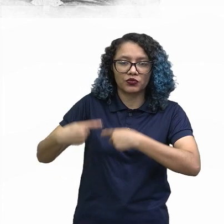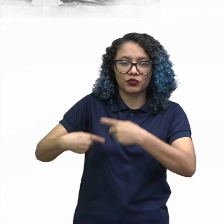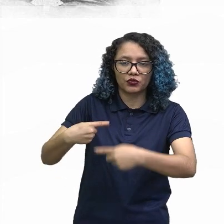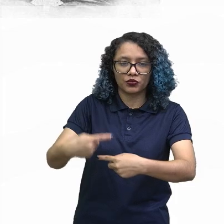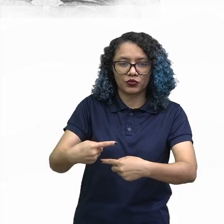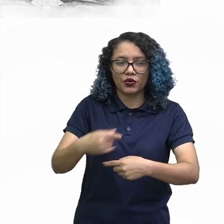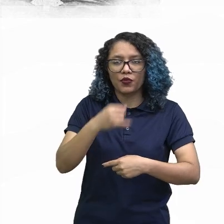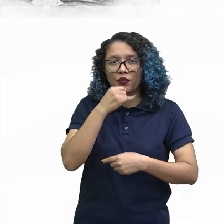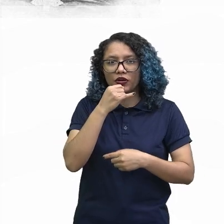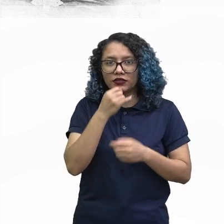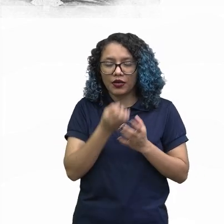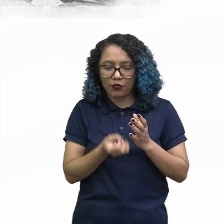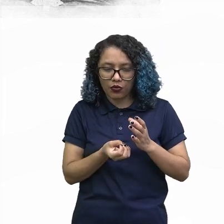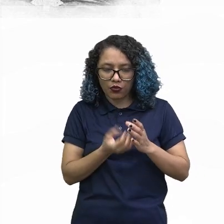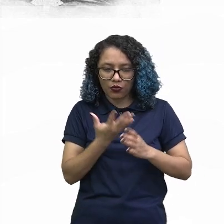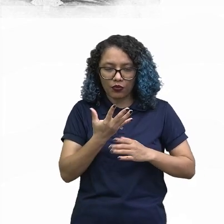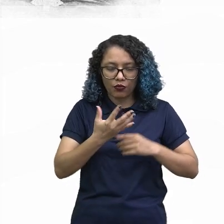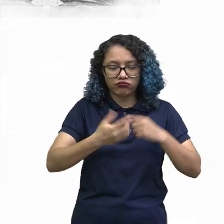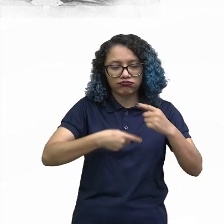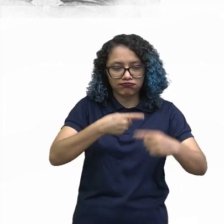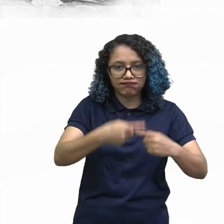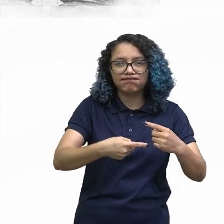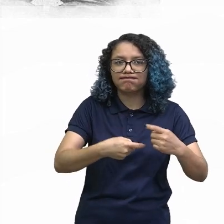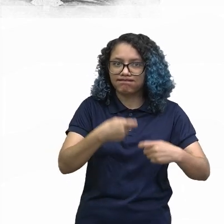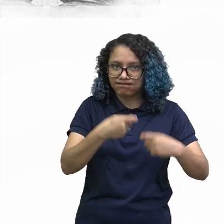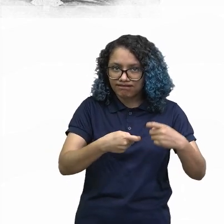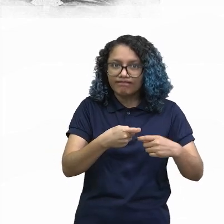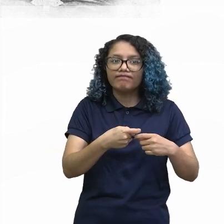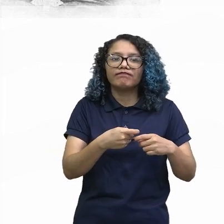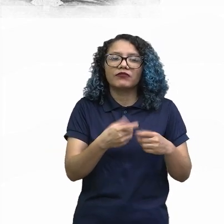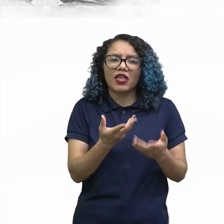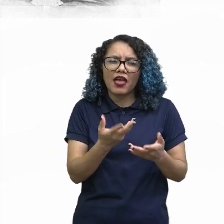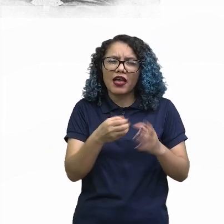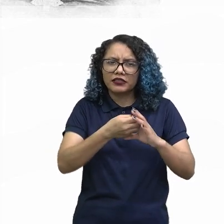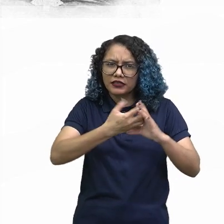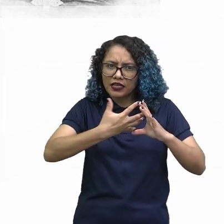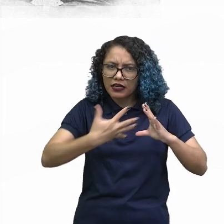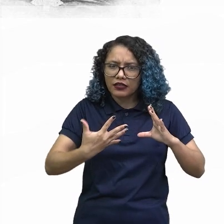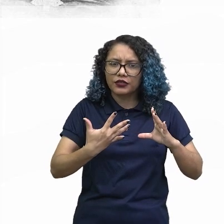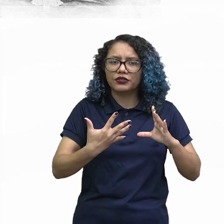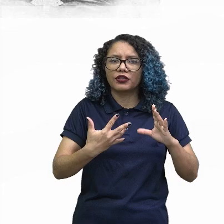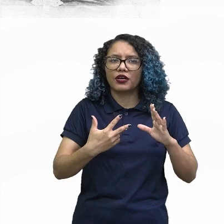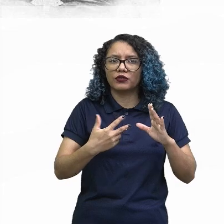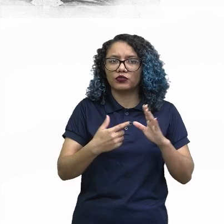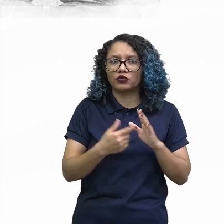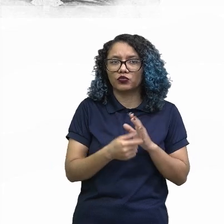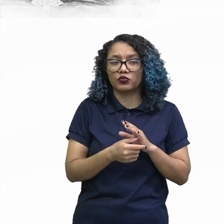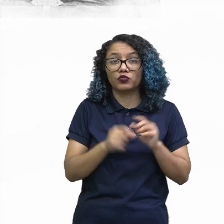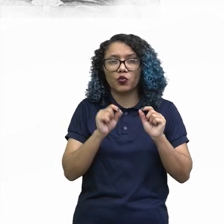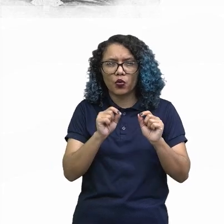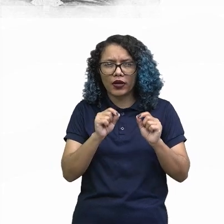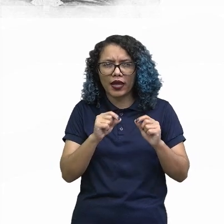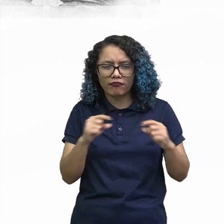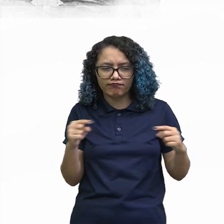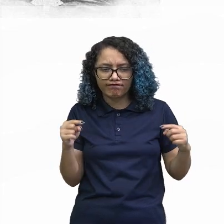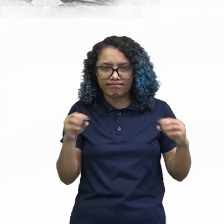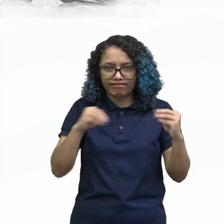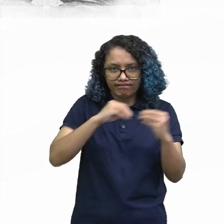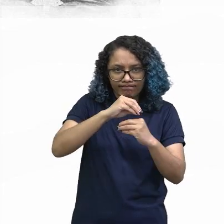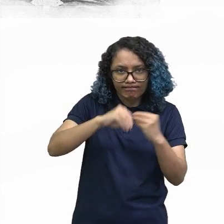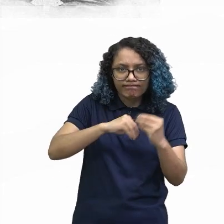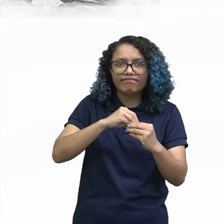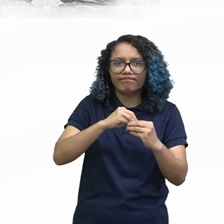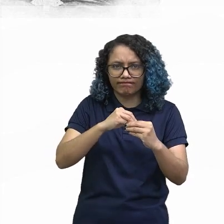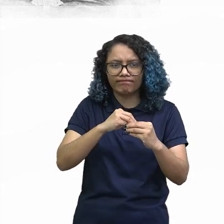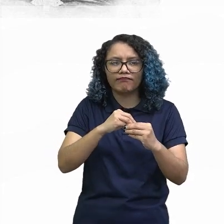reprodução sexuada, né? Daquelas características que vêm herdadas ali dos cruzamentos, né? Então,